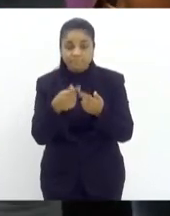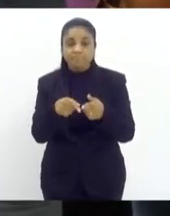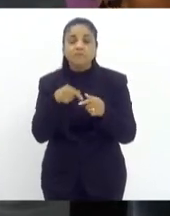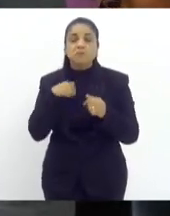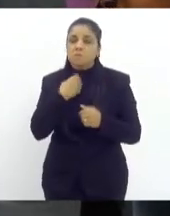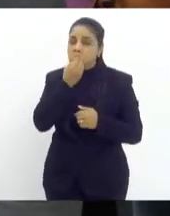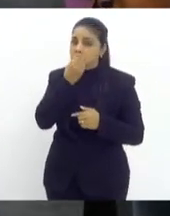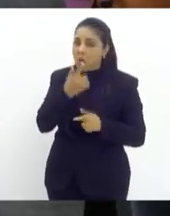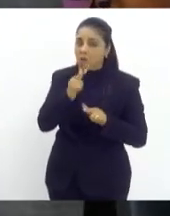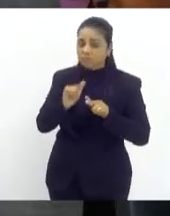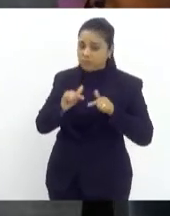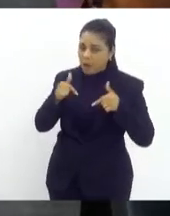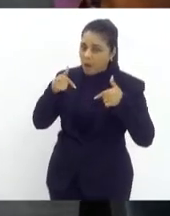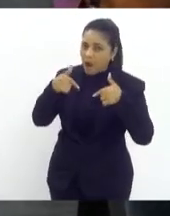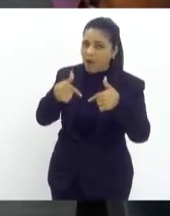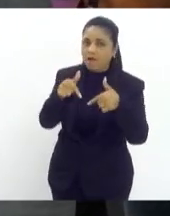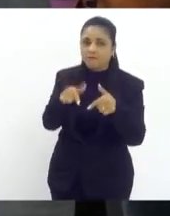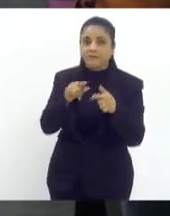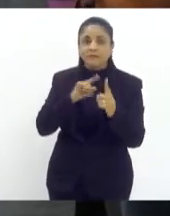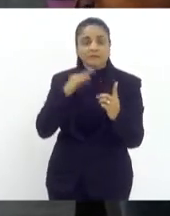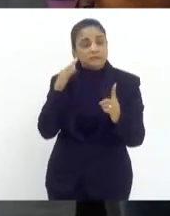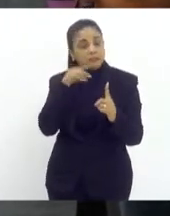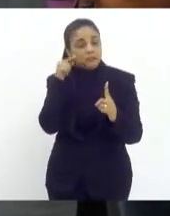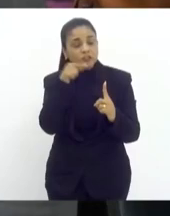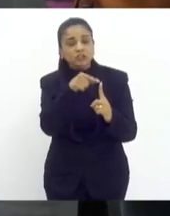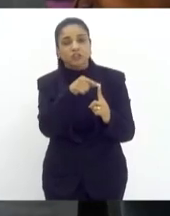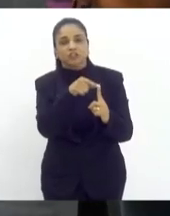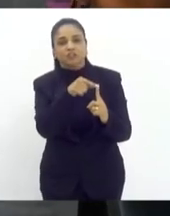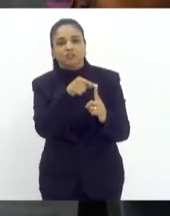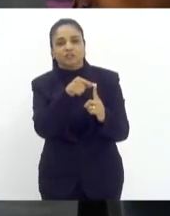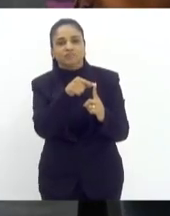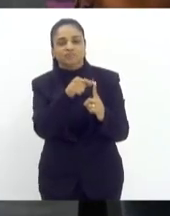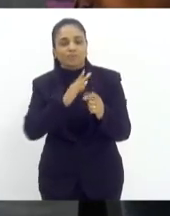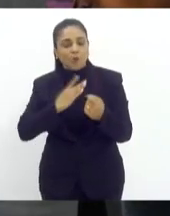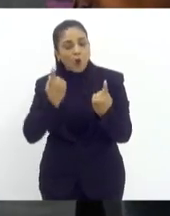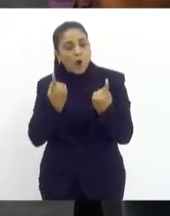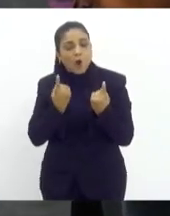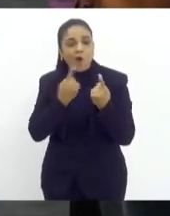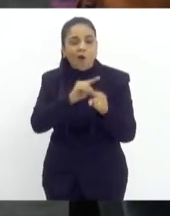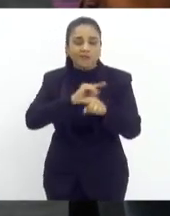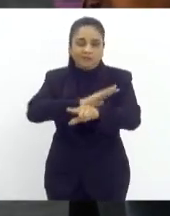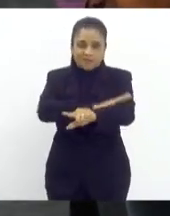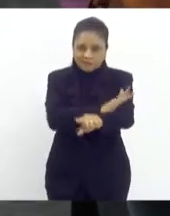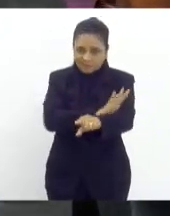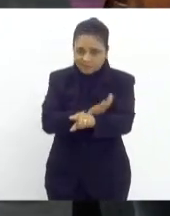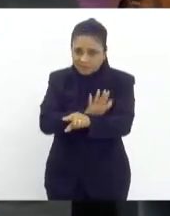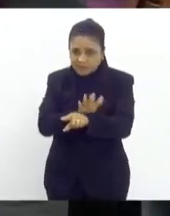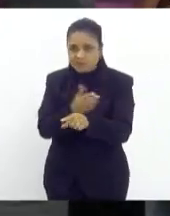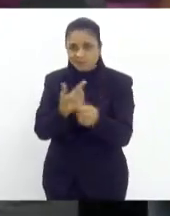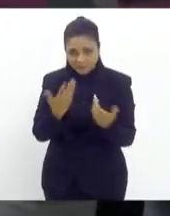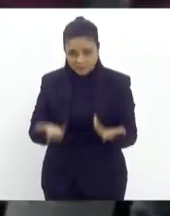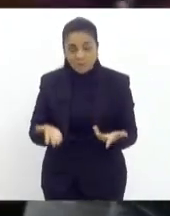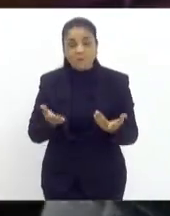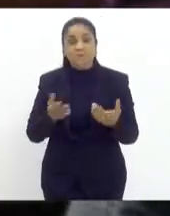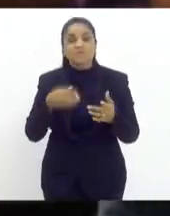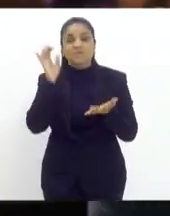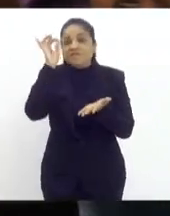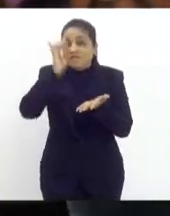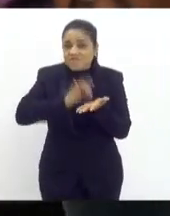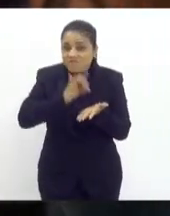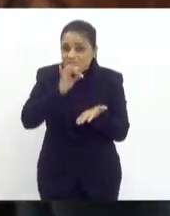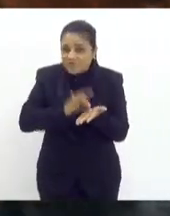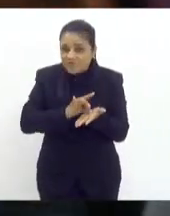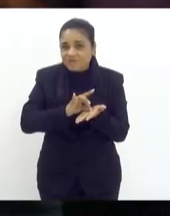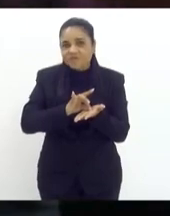proposições que vão na direção do Combate o racismo e essa é mais uma delas na verdade a gente